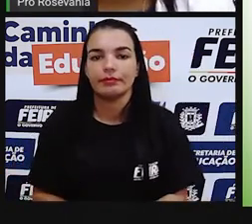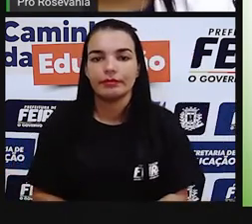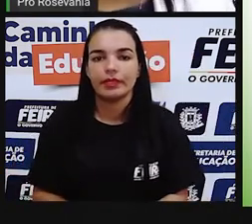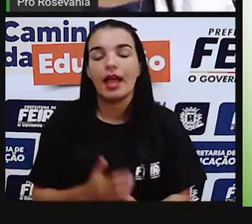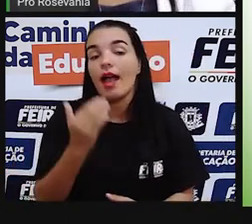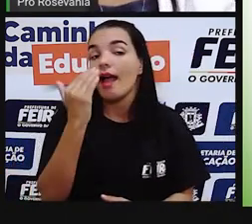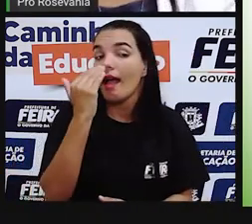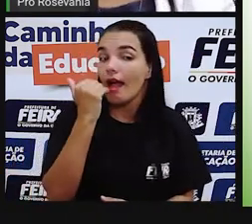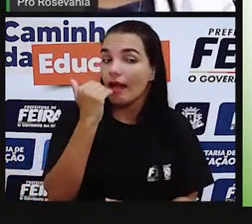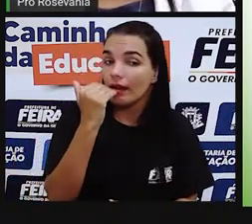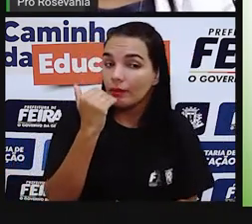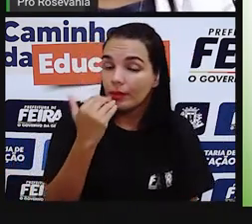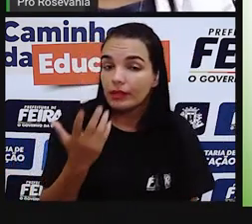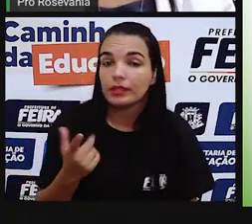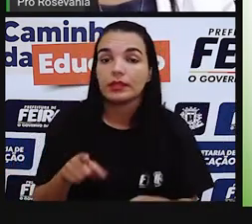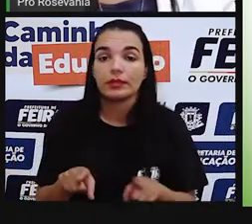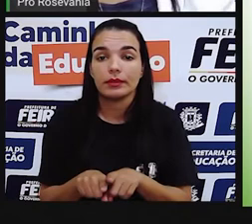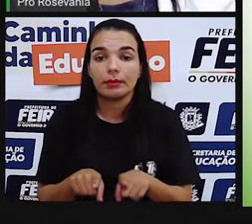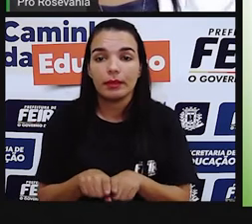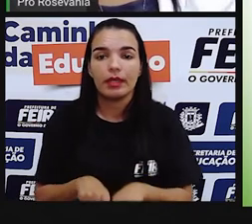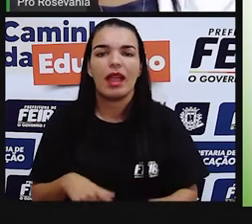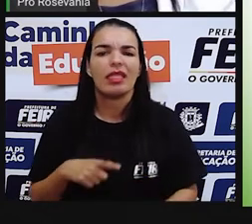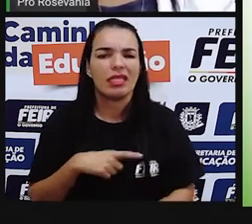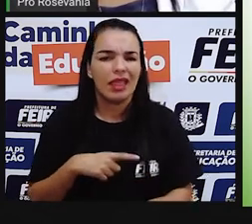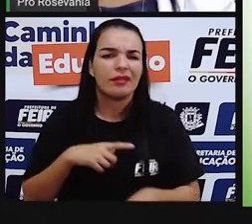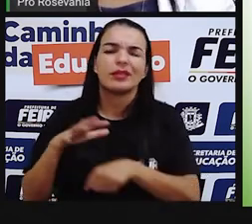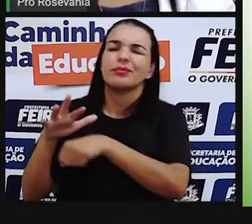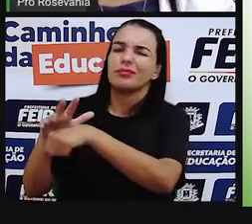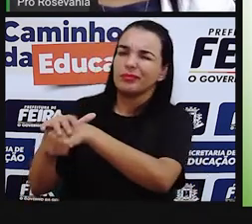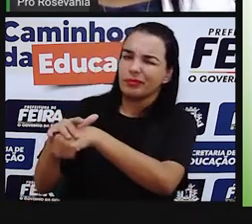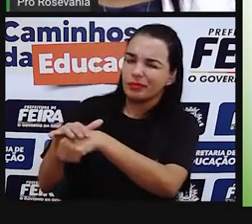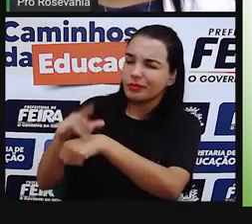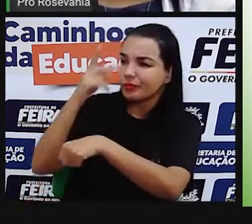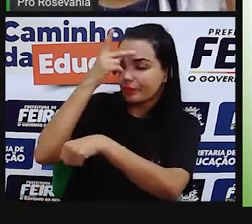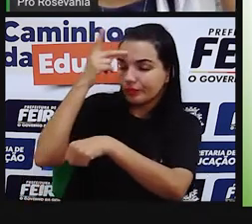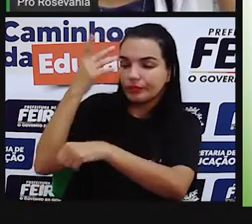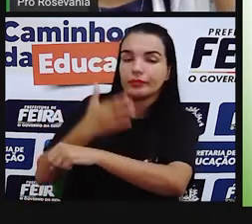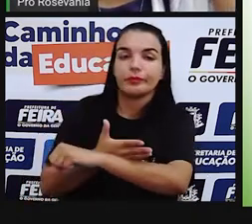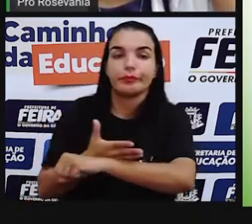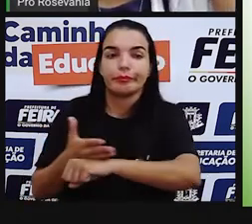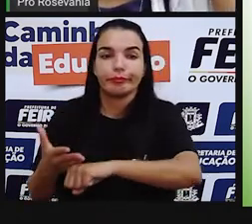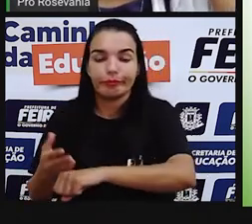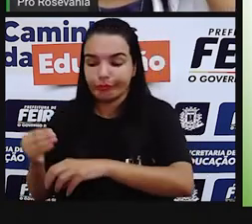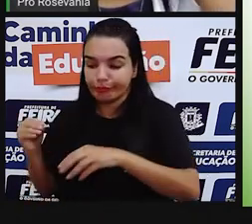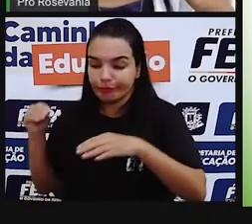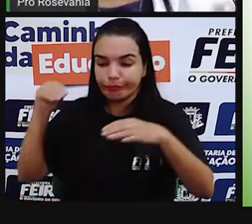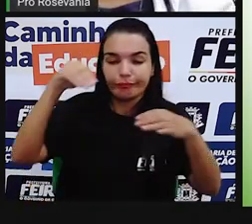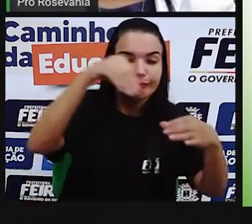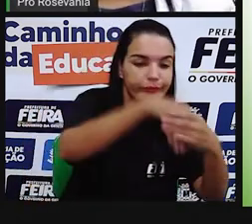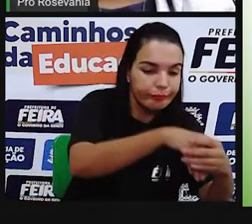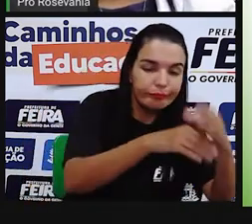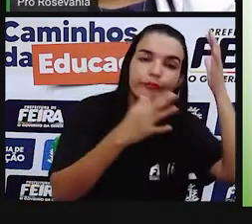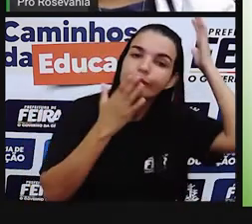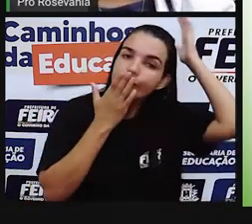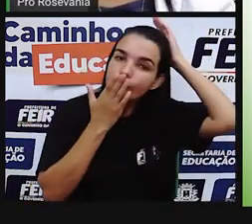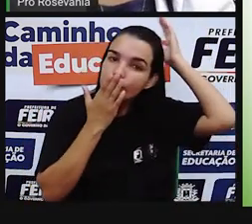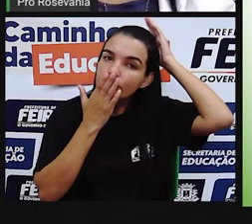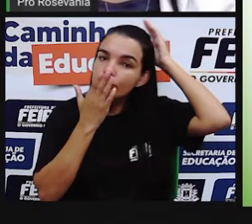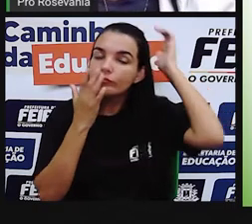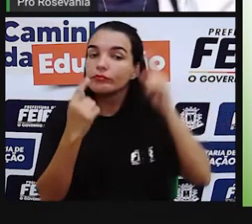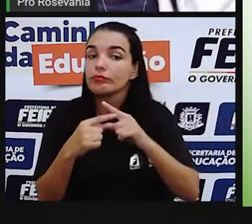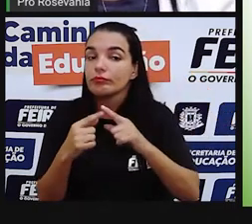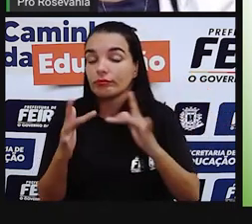também pegaram muitas doenças próprias. E aí foi mudando e, às vezes, até diminuindo parte desses